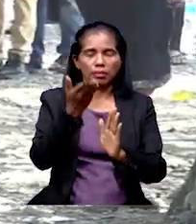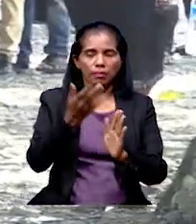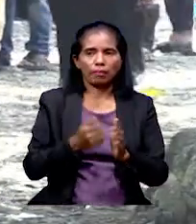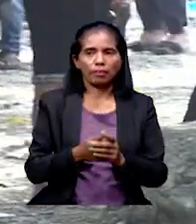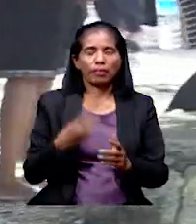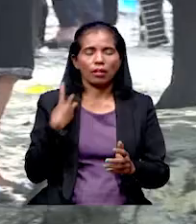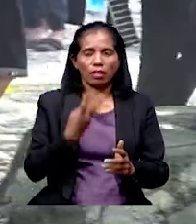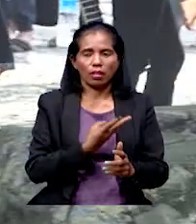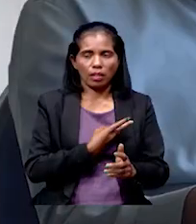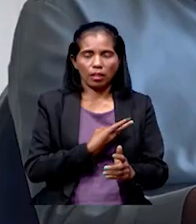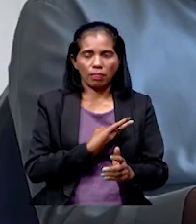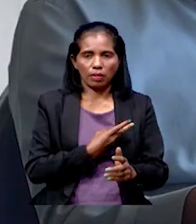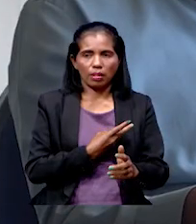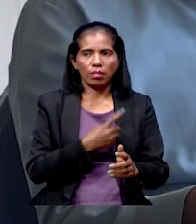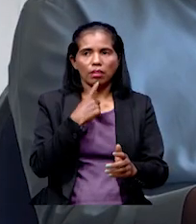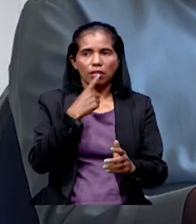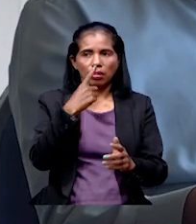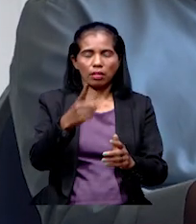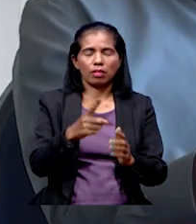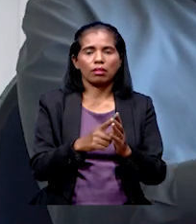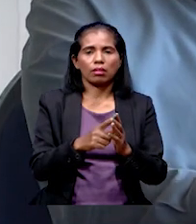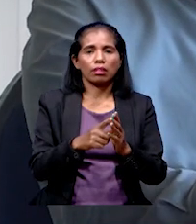leitura, hau nia leitura,